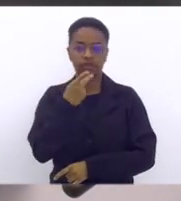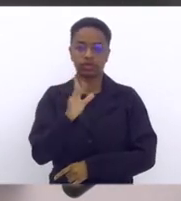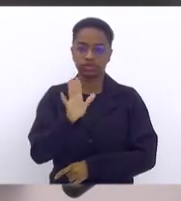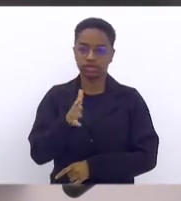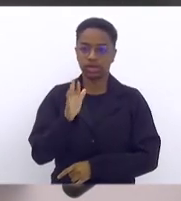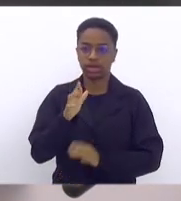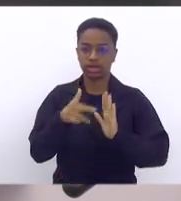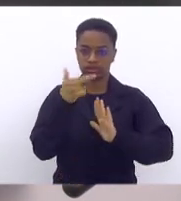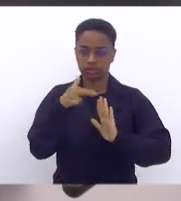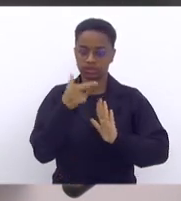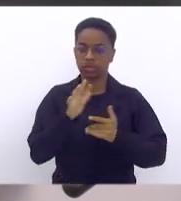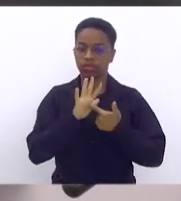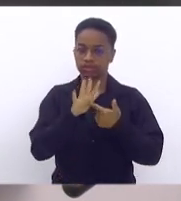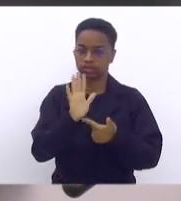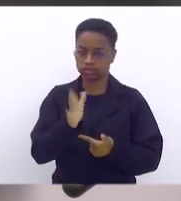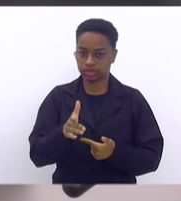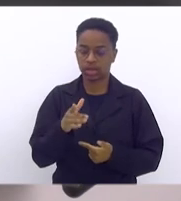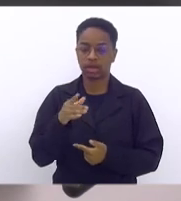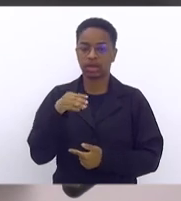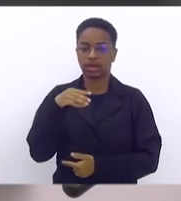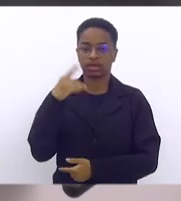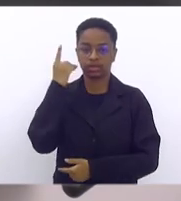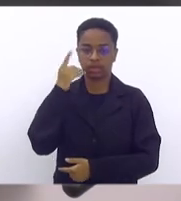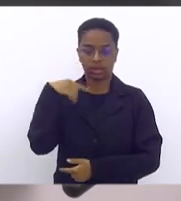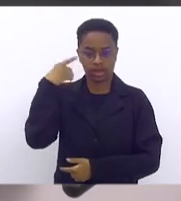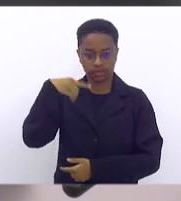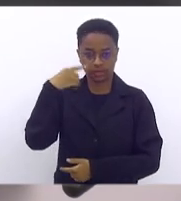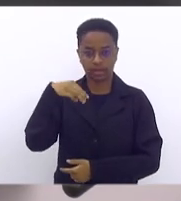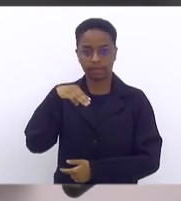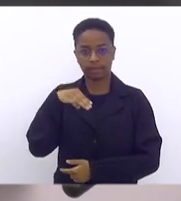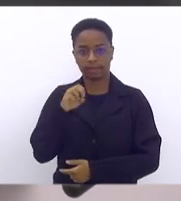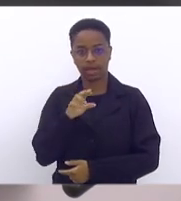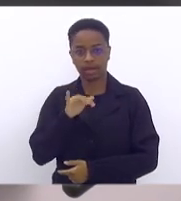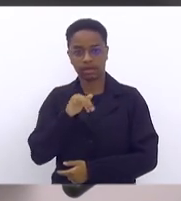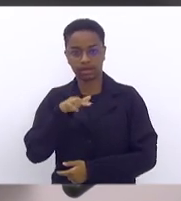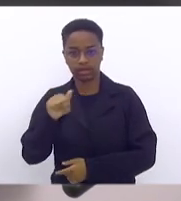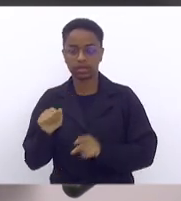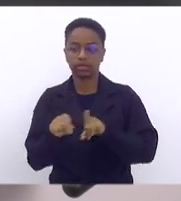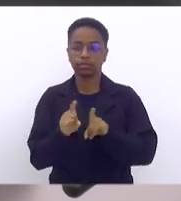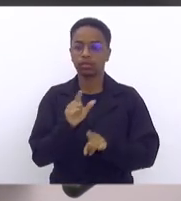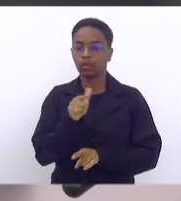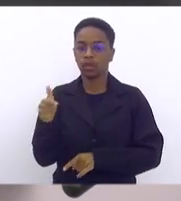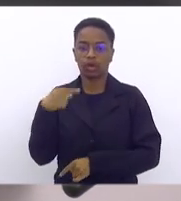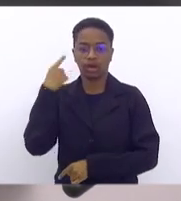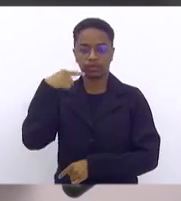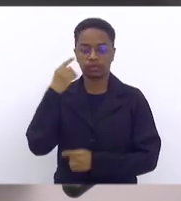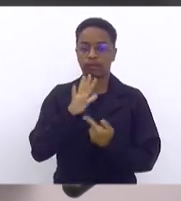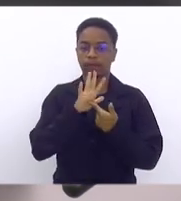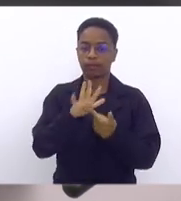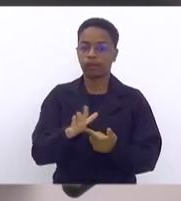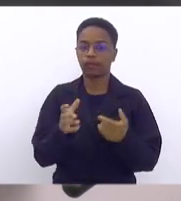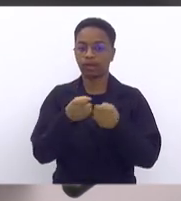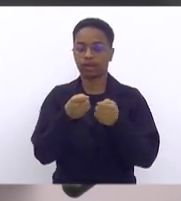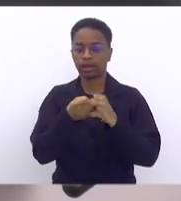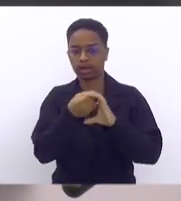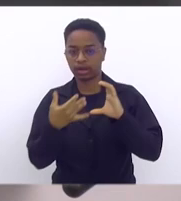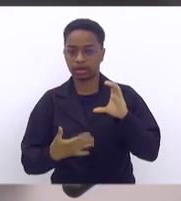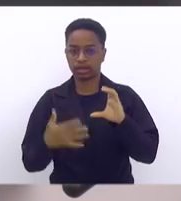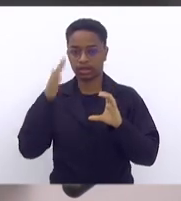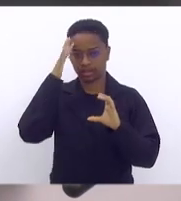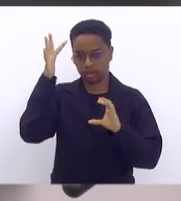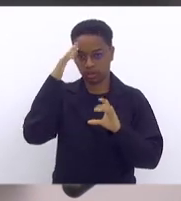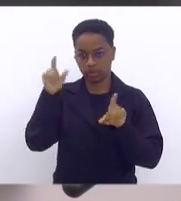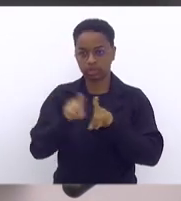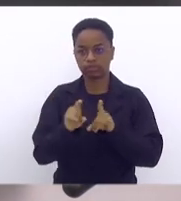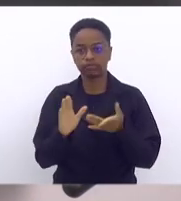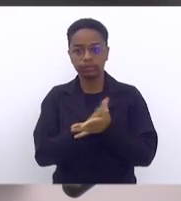eu vi que foi muito bem apresentada pela advogada Maíra Fernandes. O advogado Caio Badaró também trouxe alguns aspectos teóricos e algumas